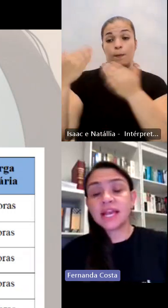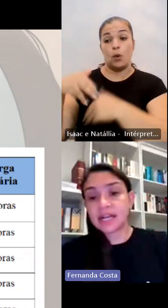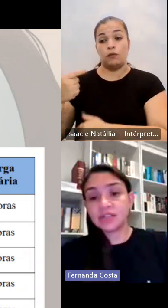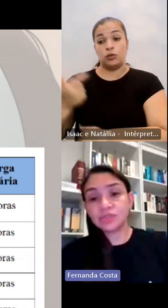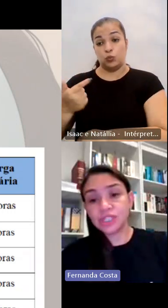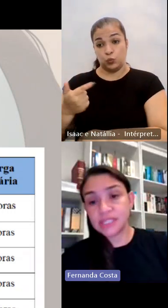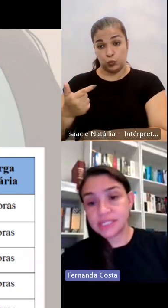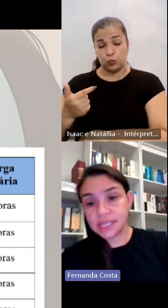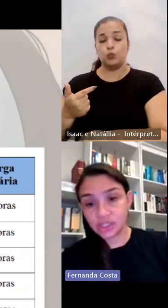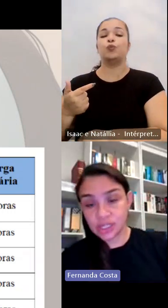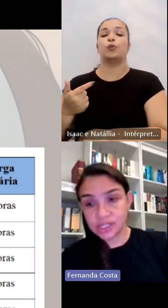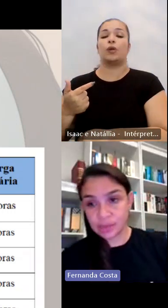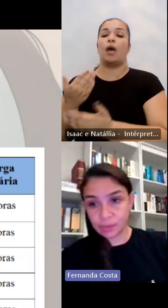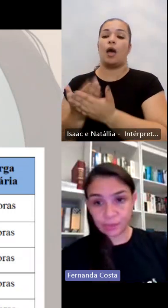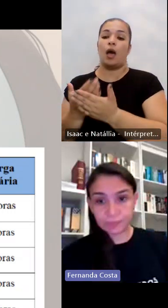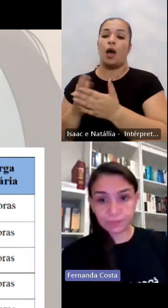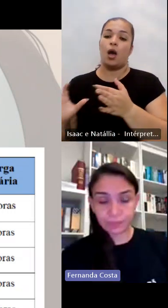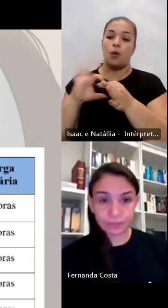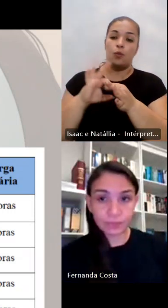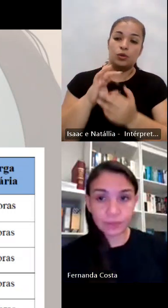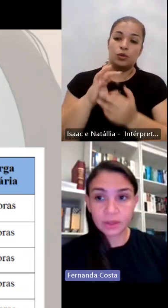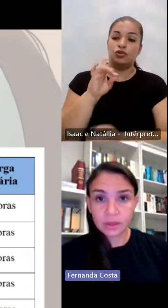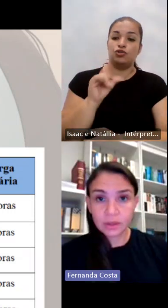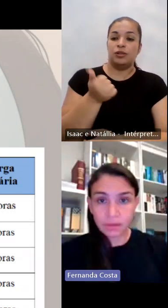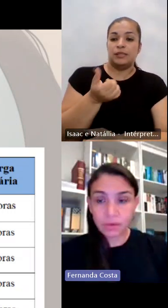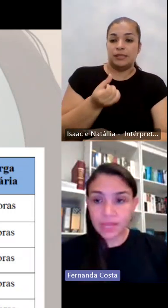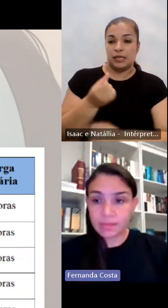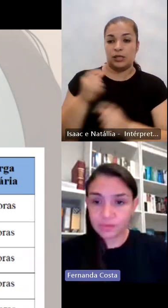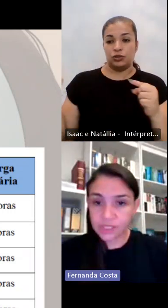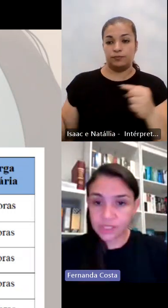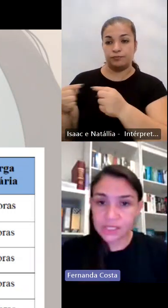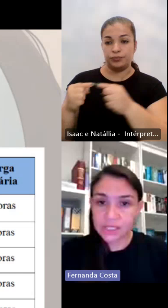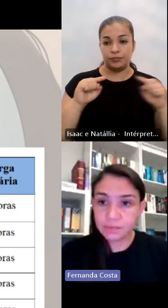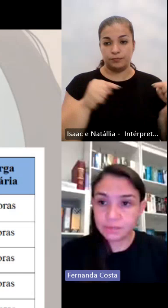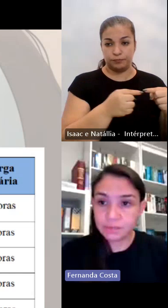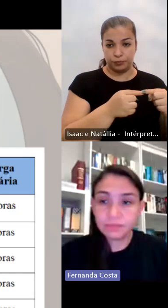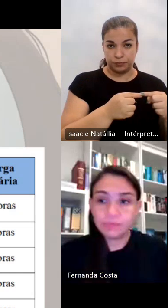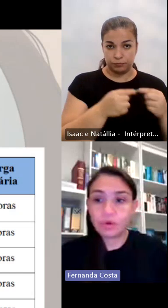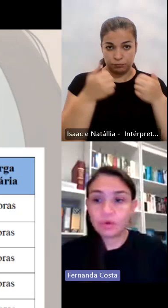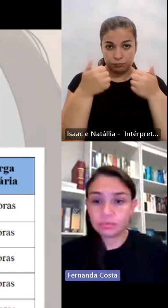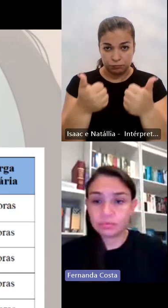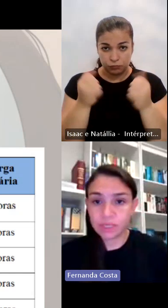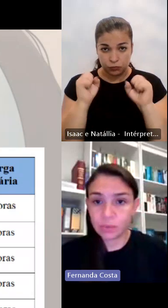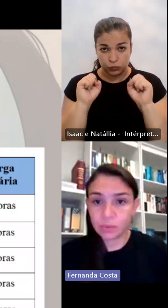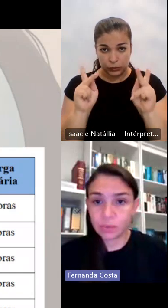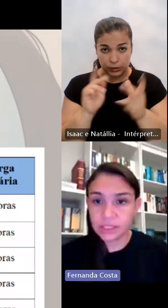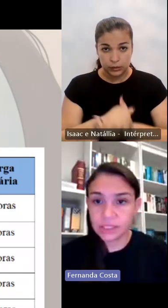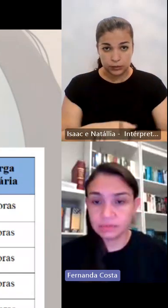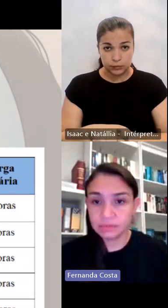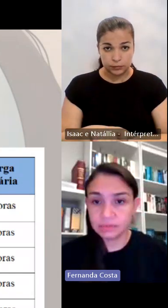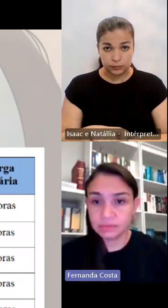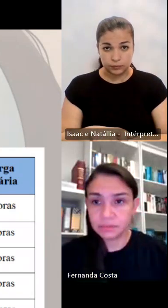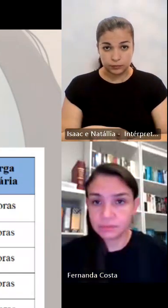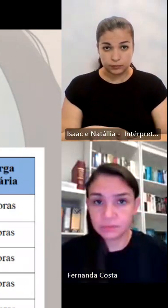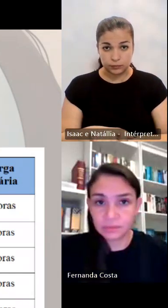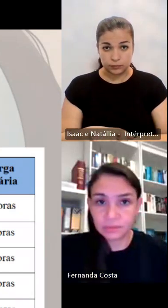ser realizada no dia 16 de dezembro. Ok para vocês? Ficou tranquilo